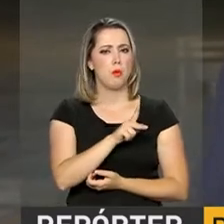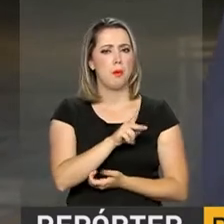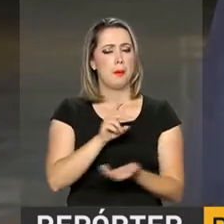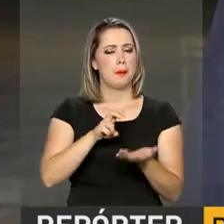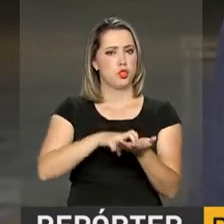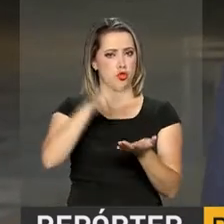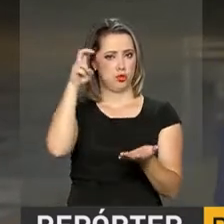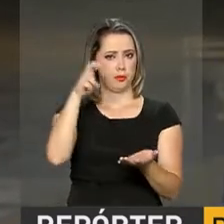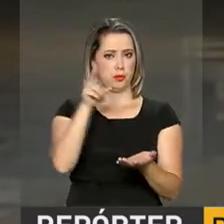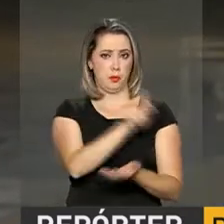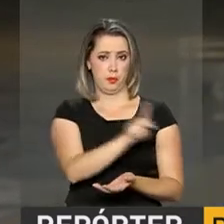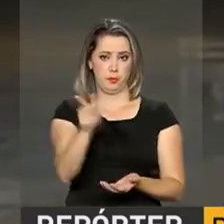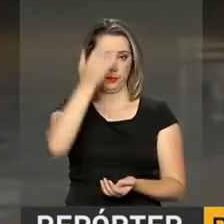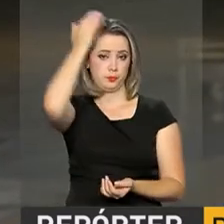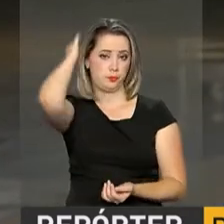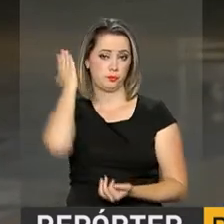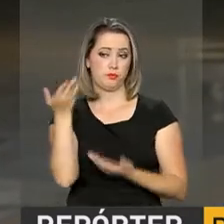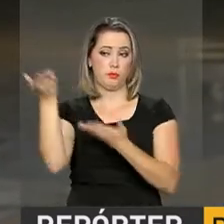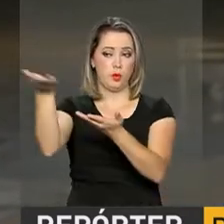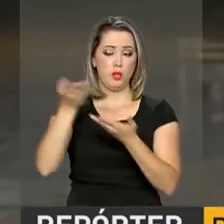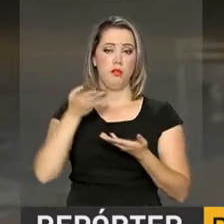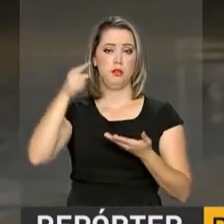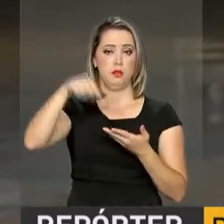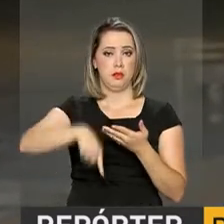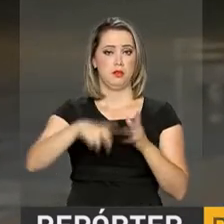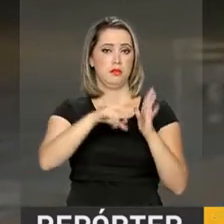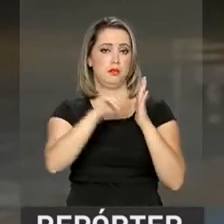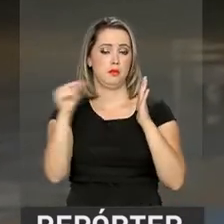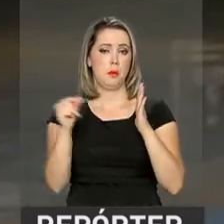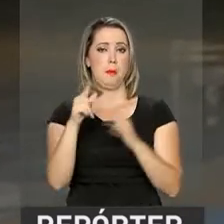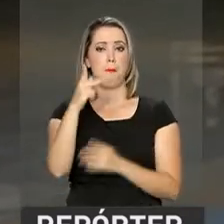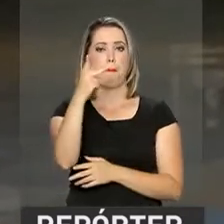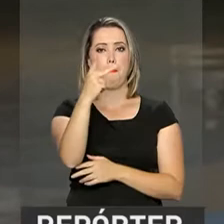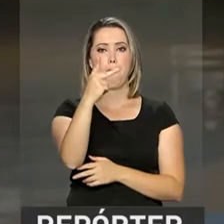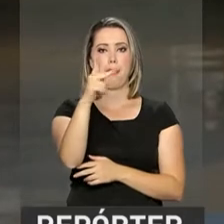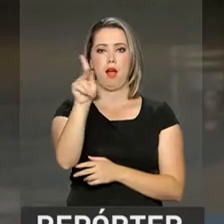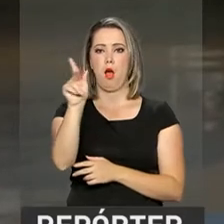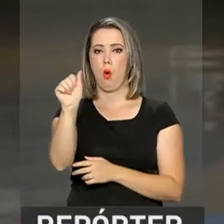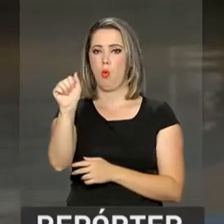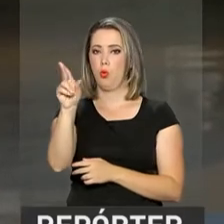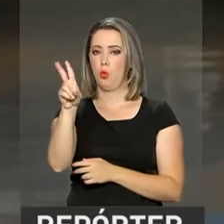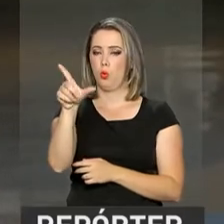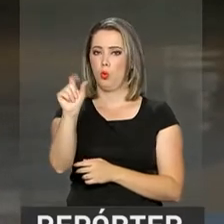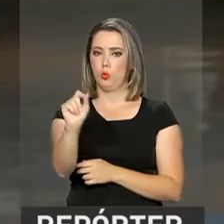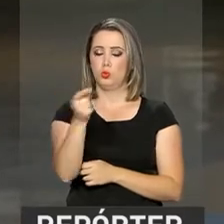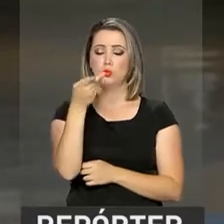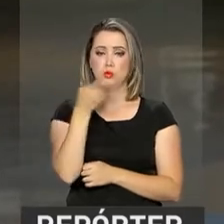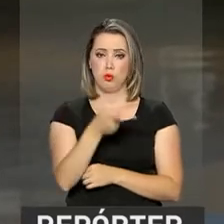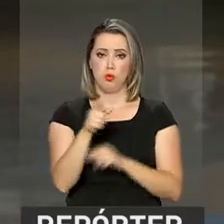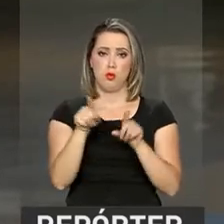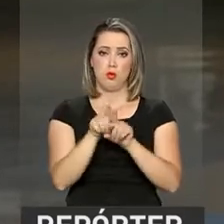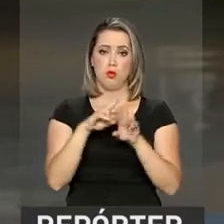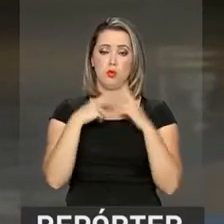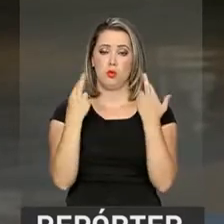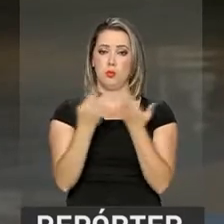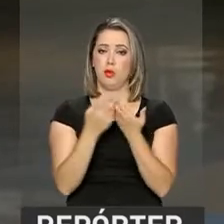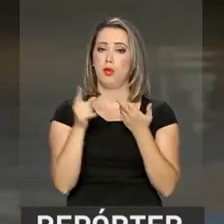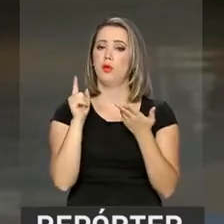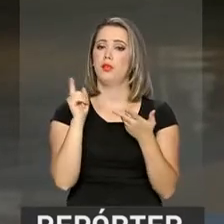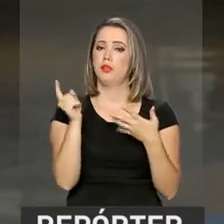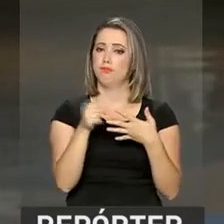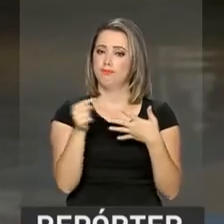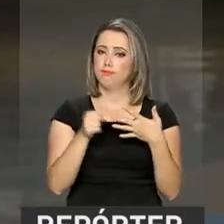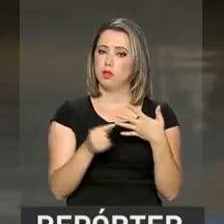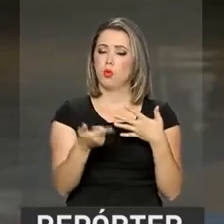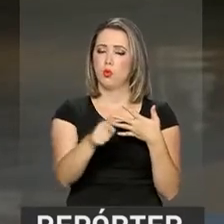michel temer recebeu aqui no palácio do planalto paulo rabello de castro numa reunião em que também estiveram